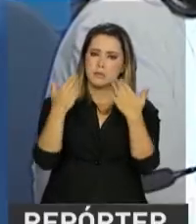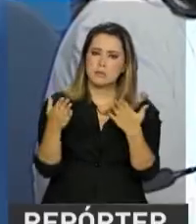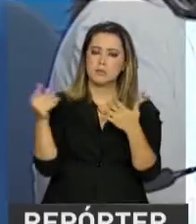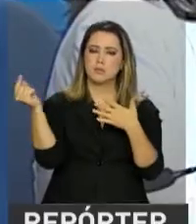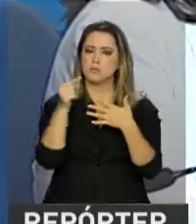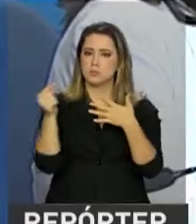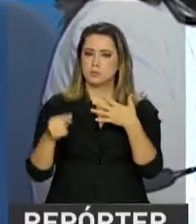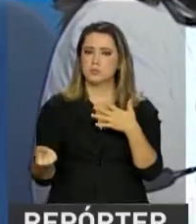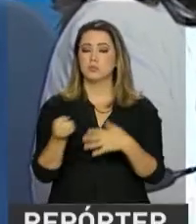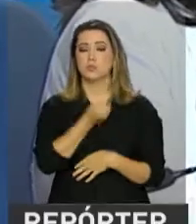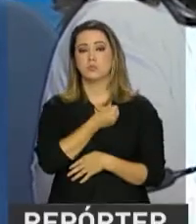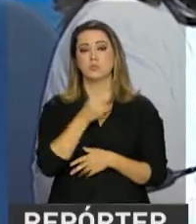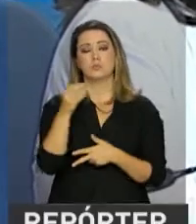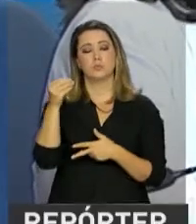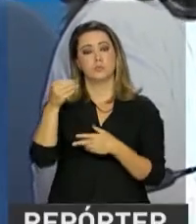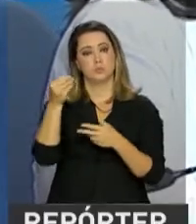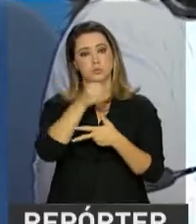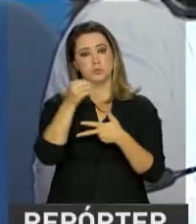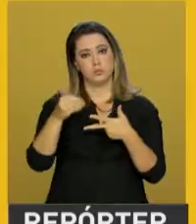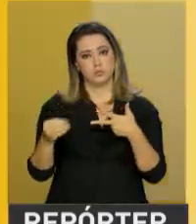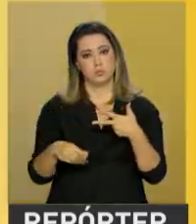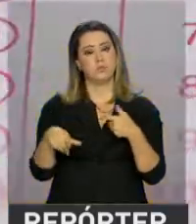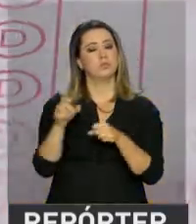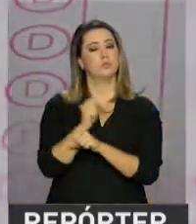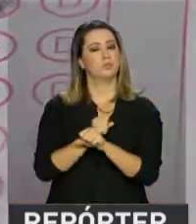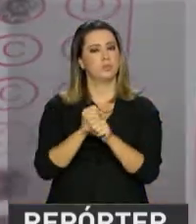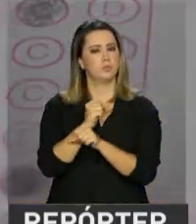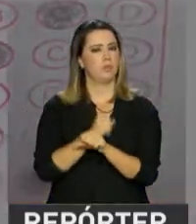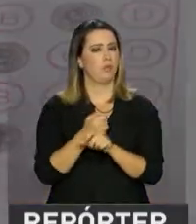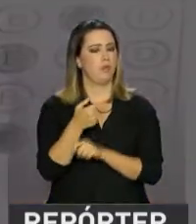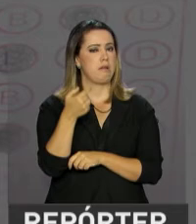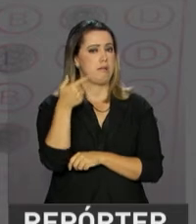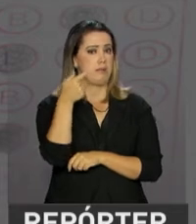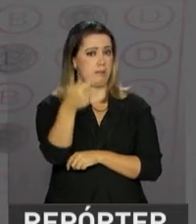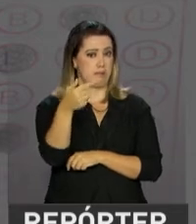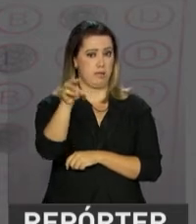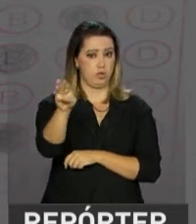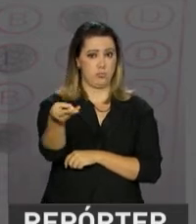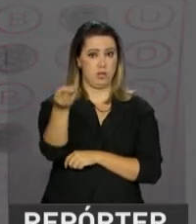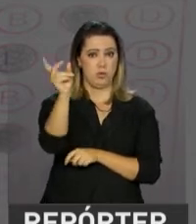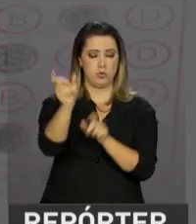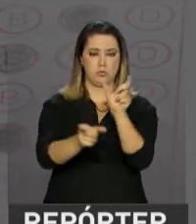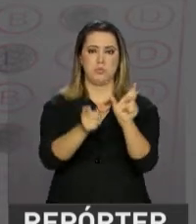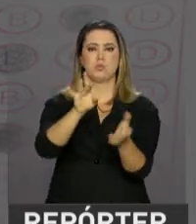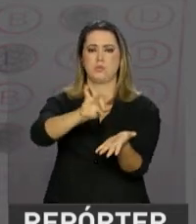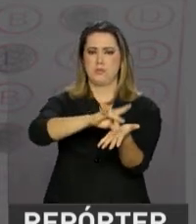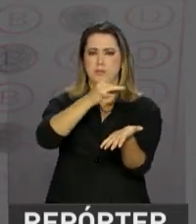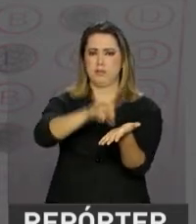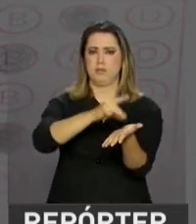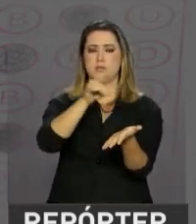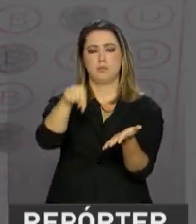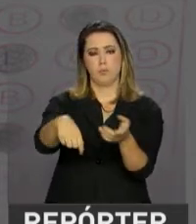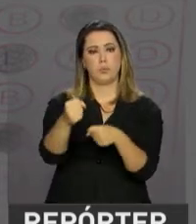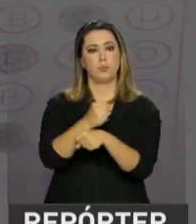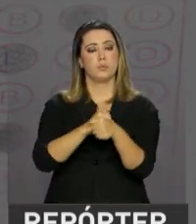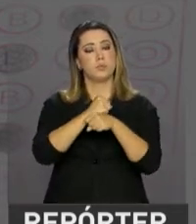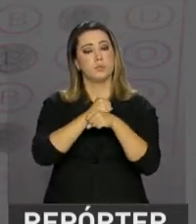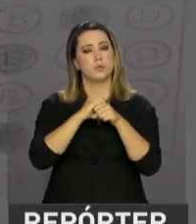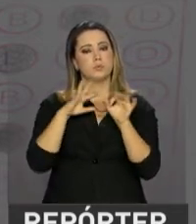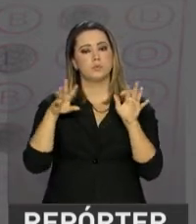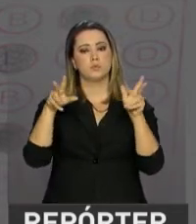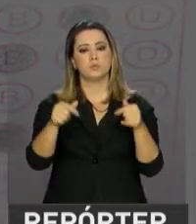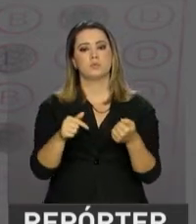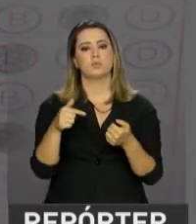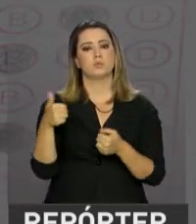números do enem em 2017 quase 7 milhões de pessoas estão inscritas para fazer o enem este ano ao